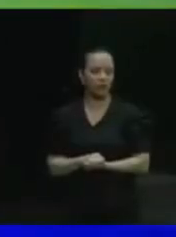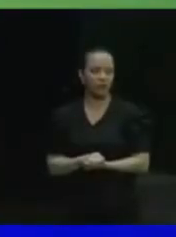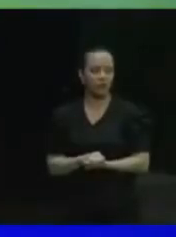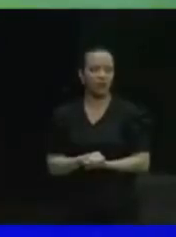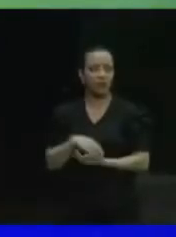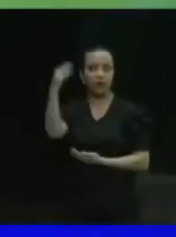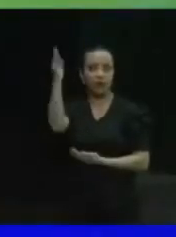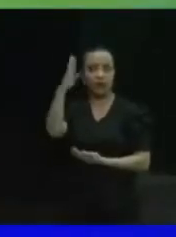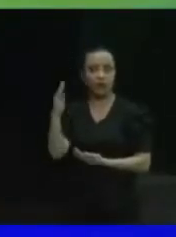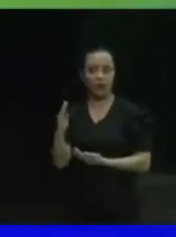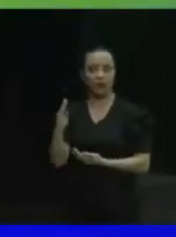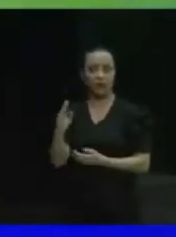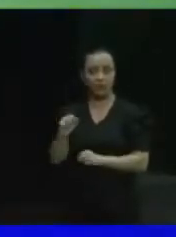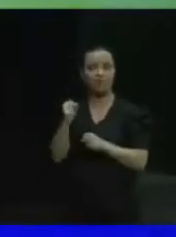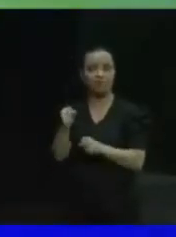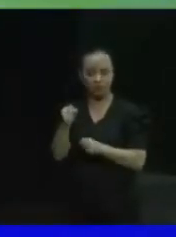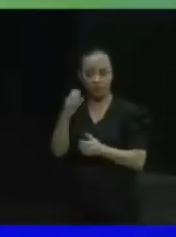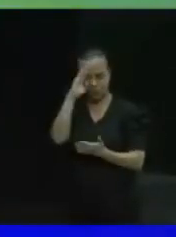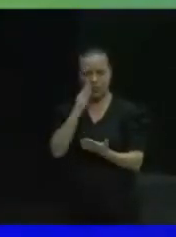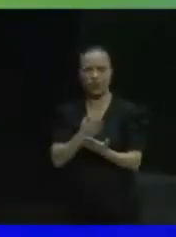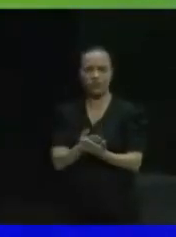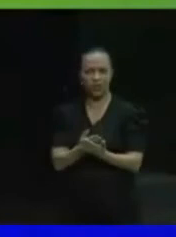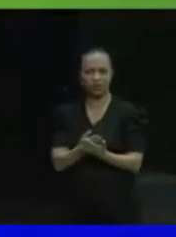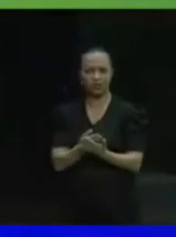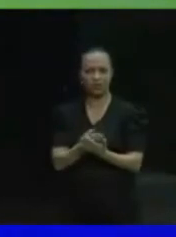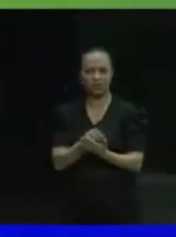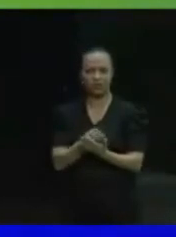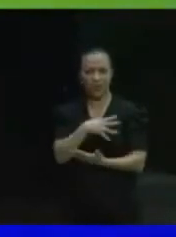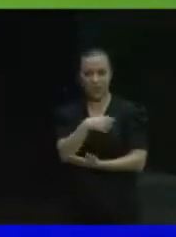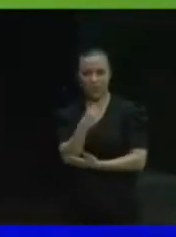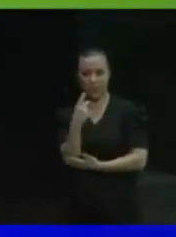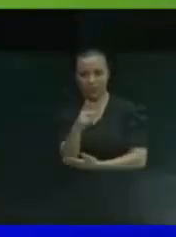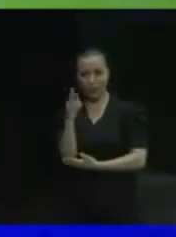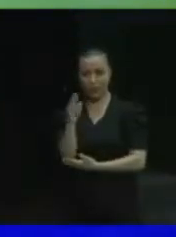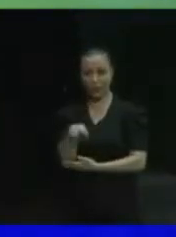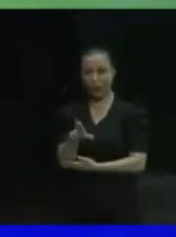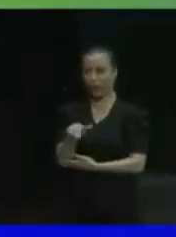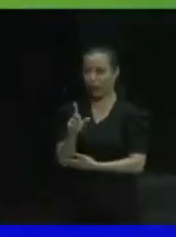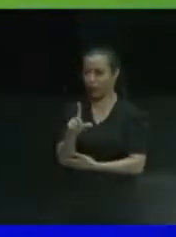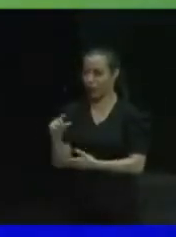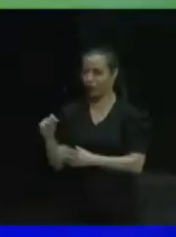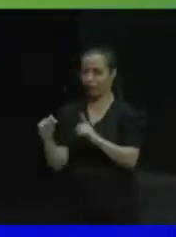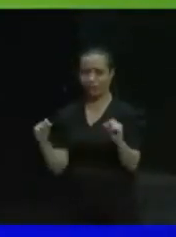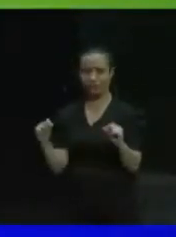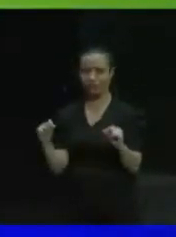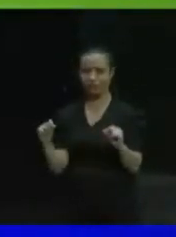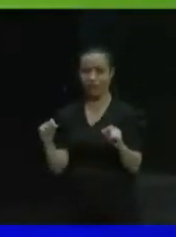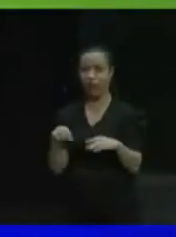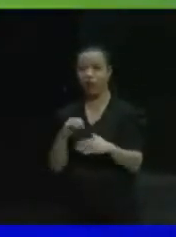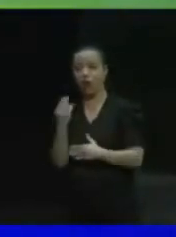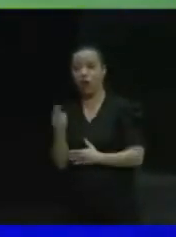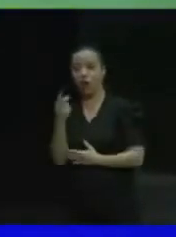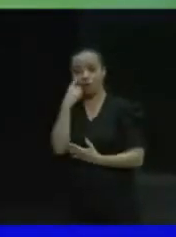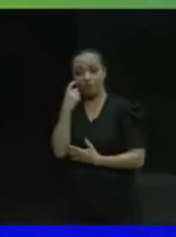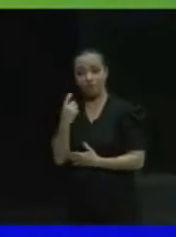O Brasil poderá confiar que esse filho teu jamais deixará o seu interesse pessoal,